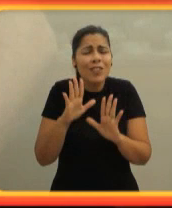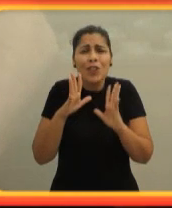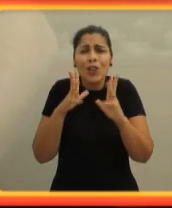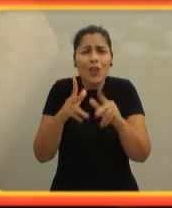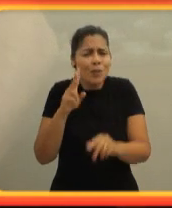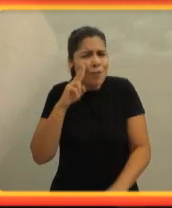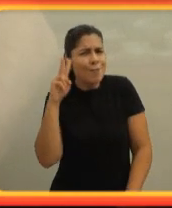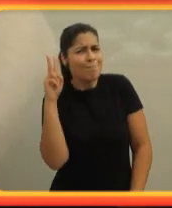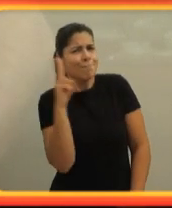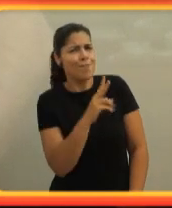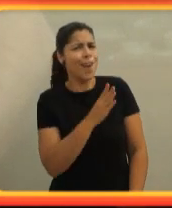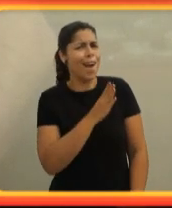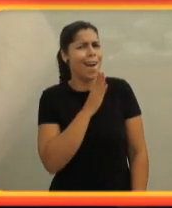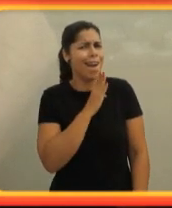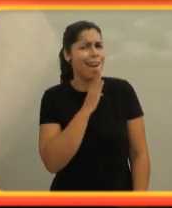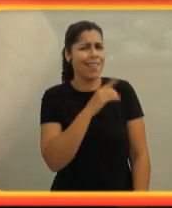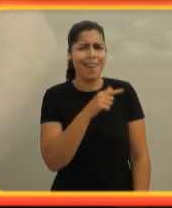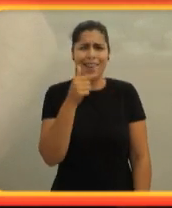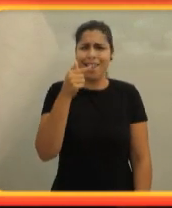reconhece.